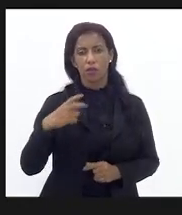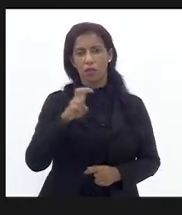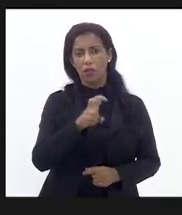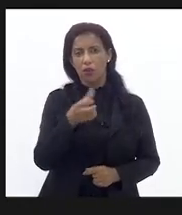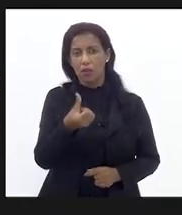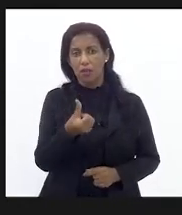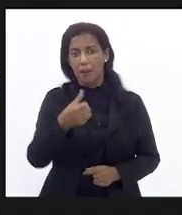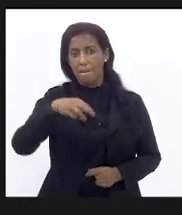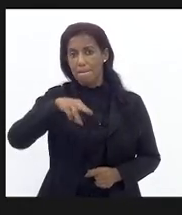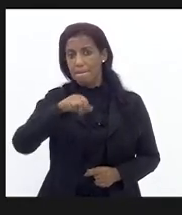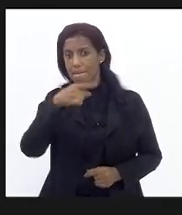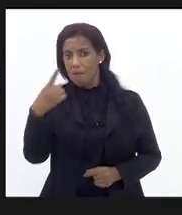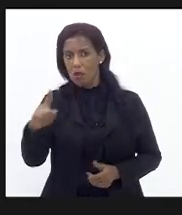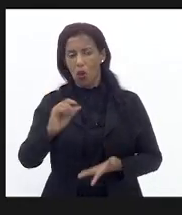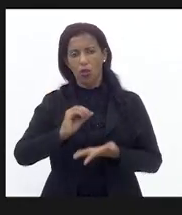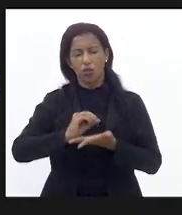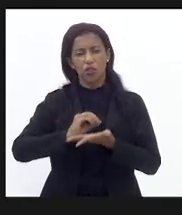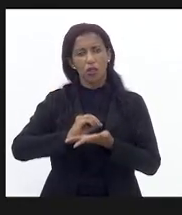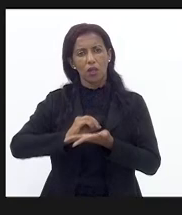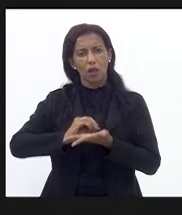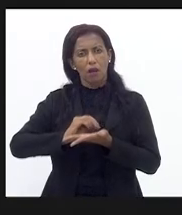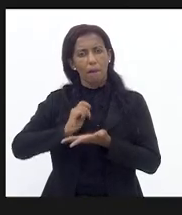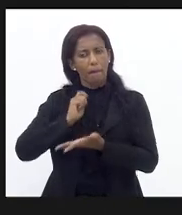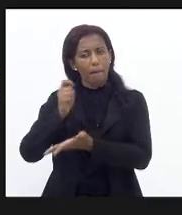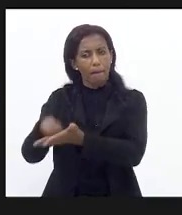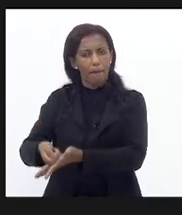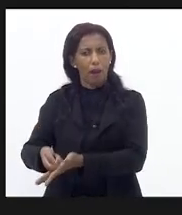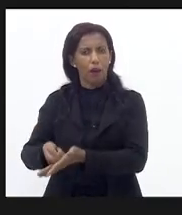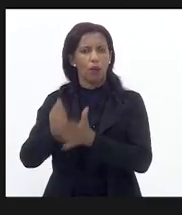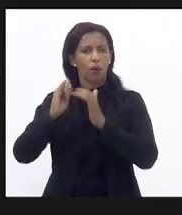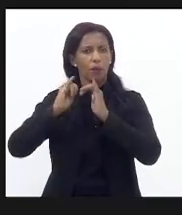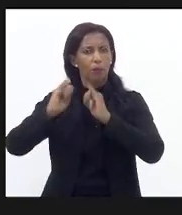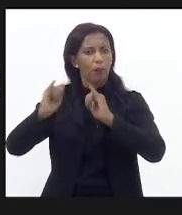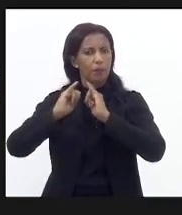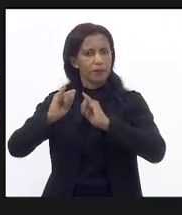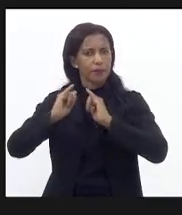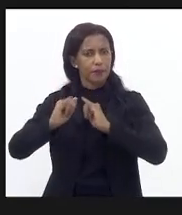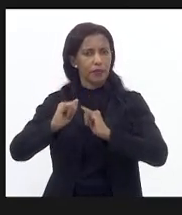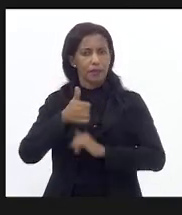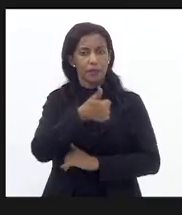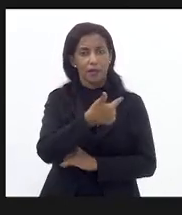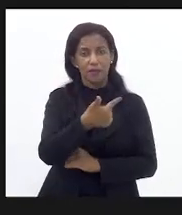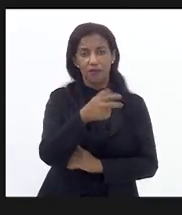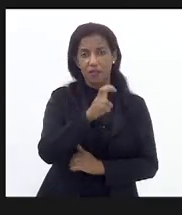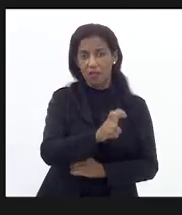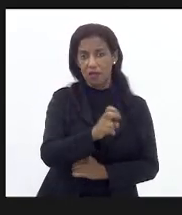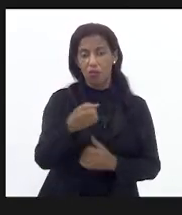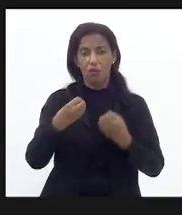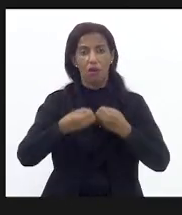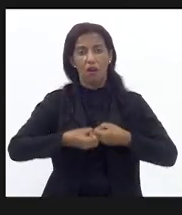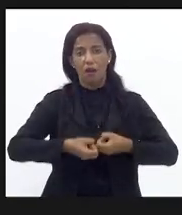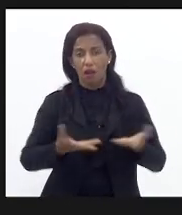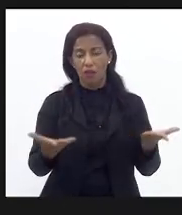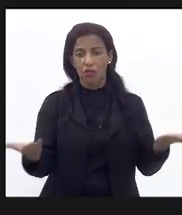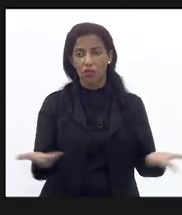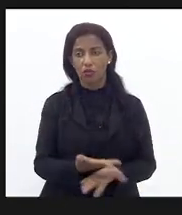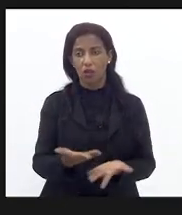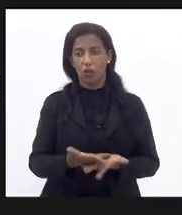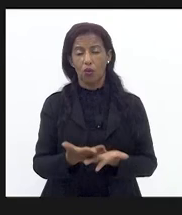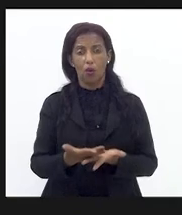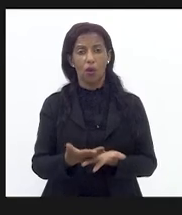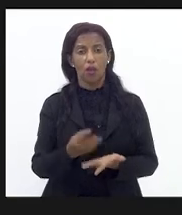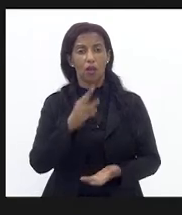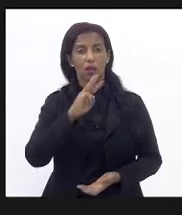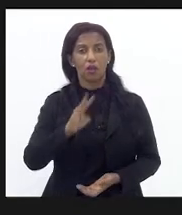56 milhões de gastos em publicidade sem 2019 cerca de 125 milhões gastos agora em 2021 que